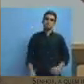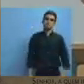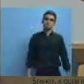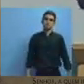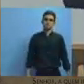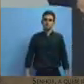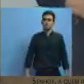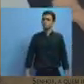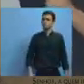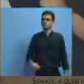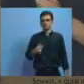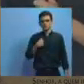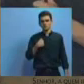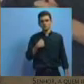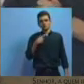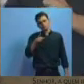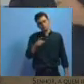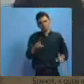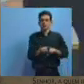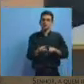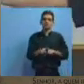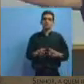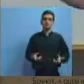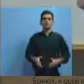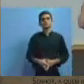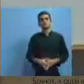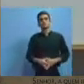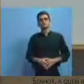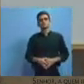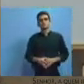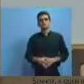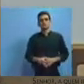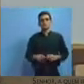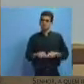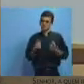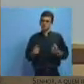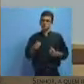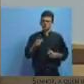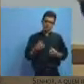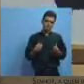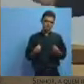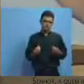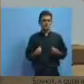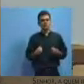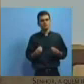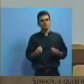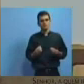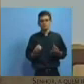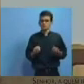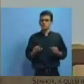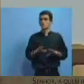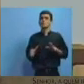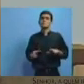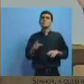história, ou colocamos desculpa nos acontecimentos, enquanto achamos que o problema central da nossa vida está sempre nos